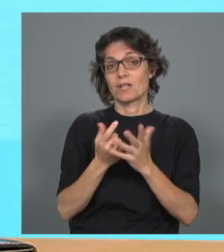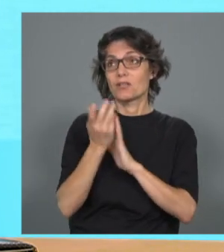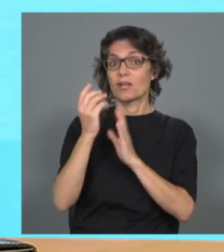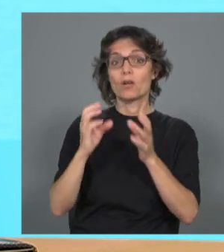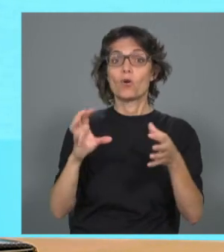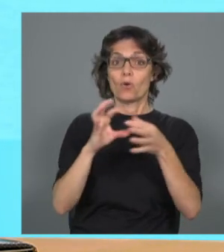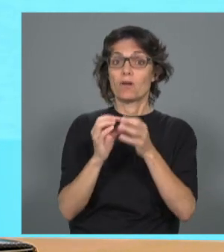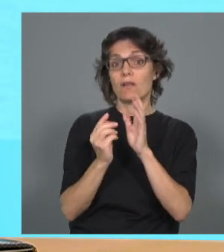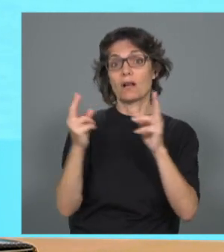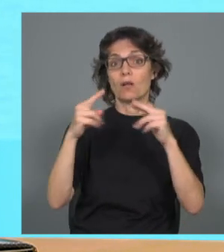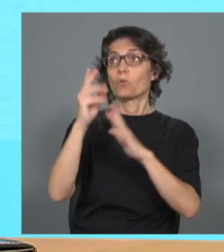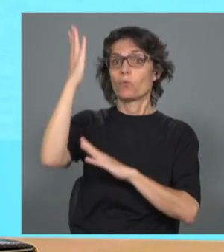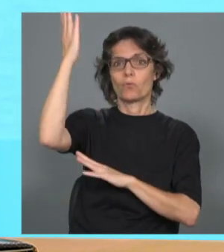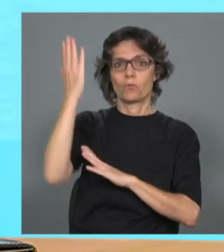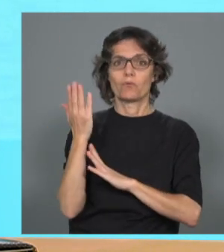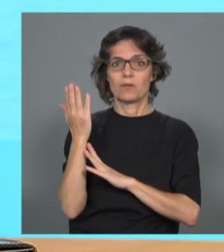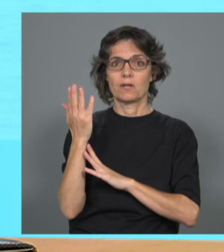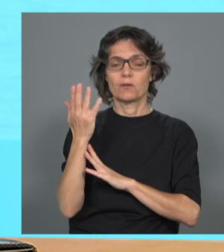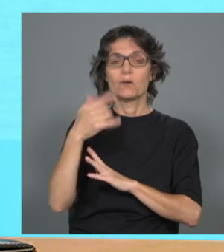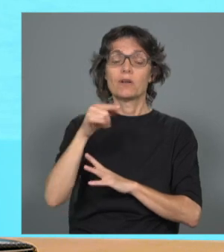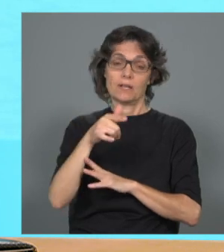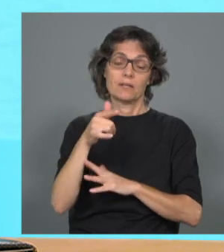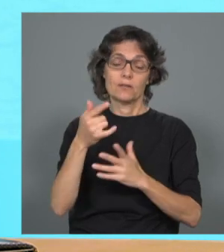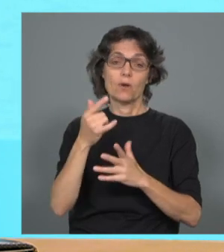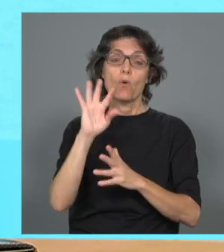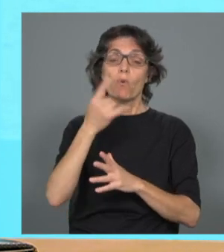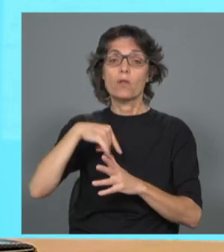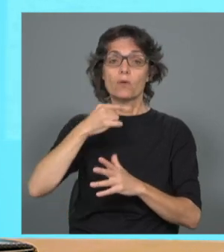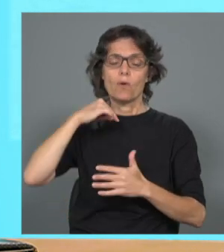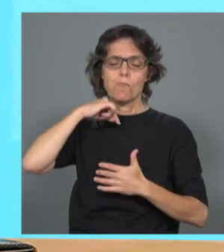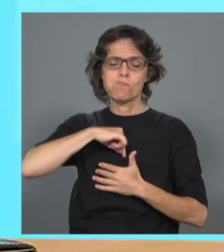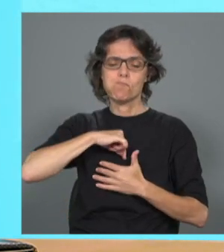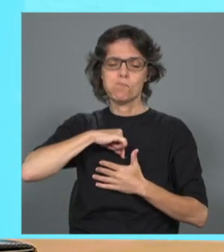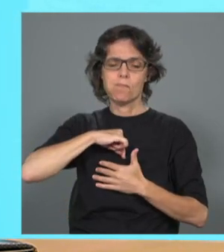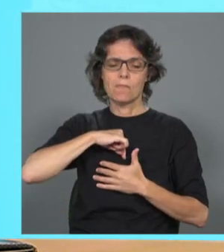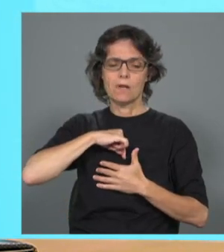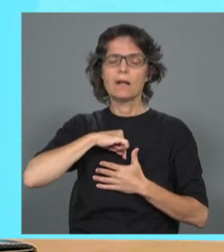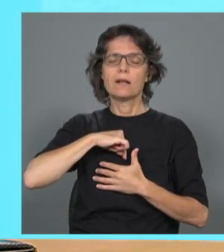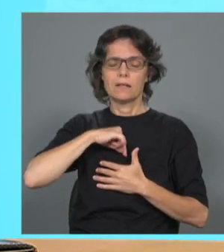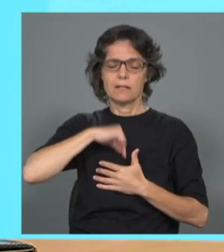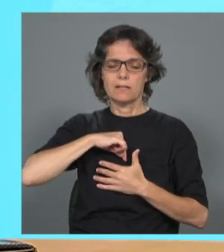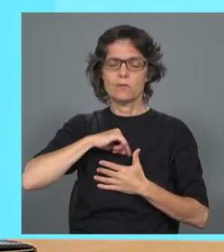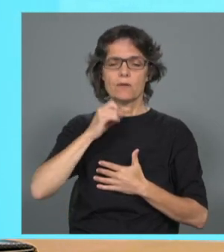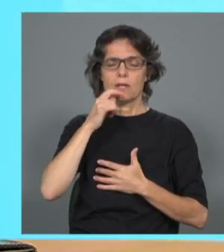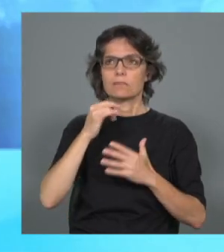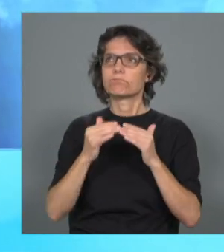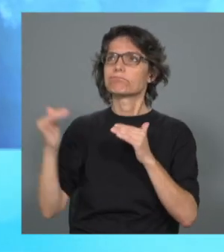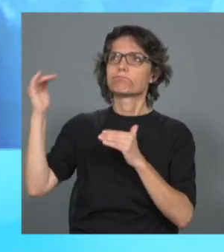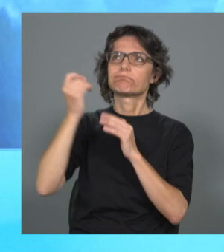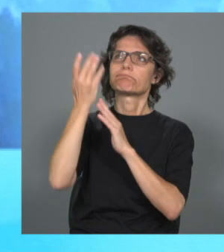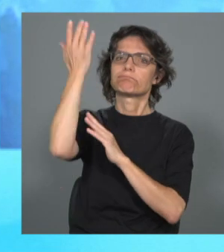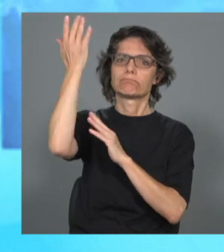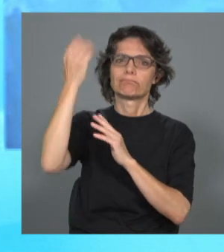coisas. No encontro, no mais íntimo de nós próprios, nós encontramos com o Ser Supremo. Não é? Se esta primeira leitura falava, enfim, de